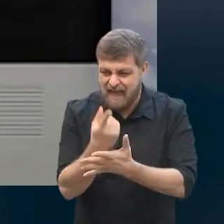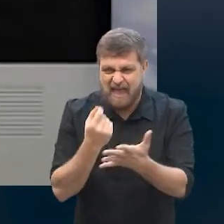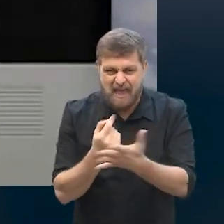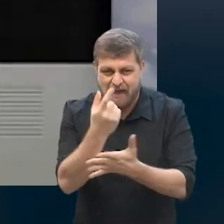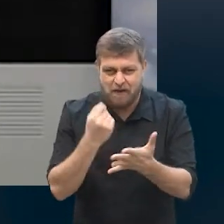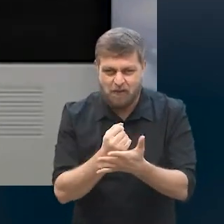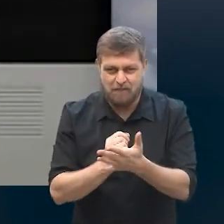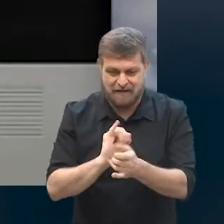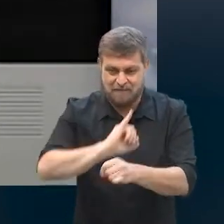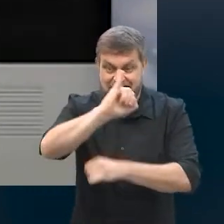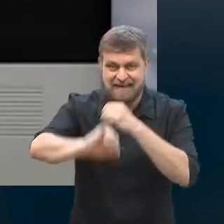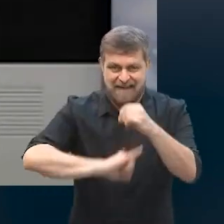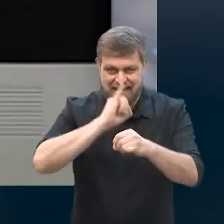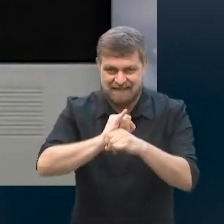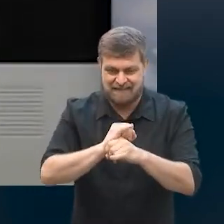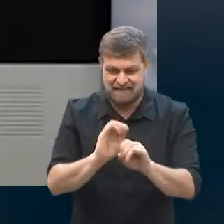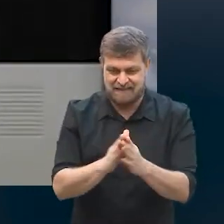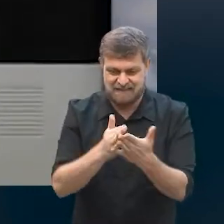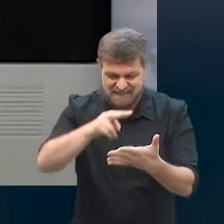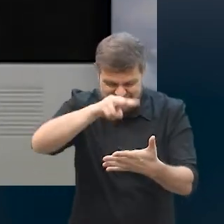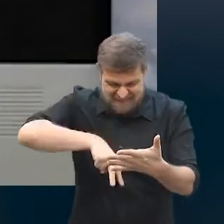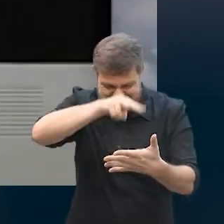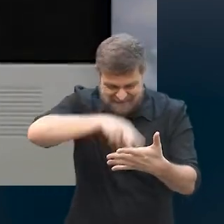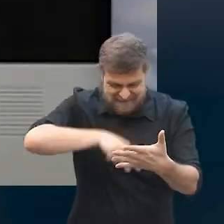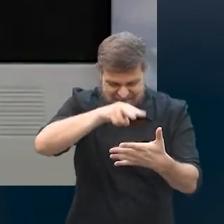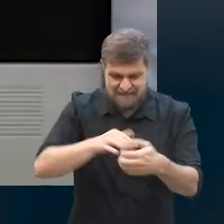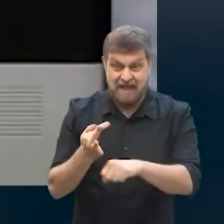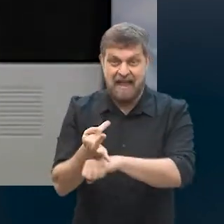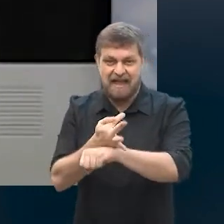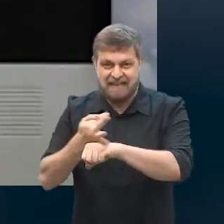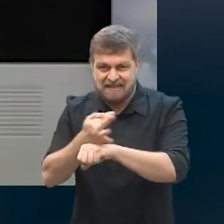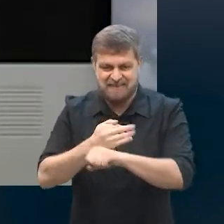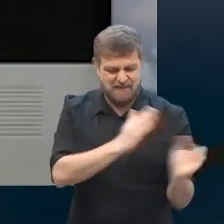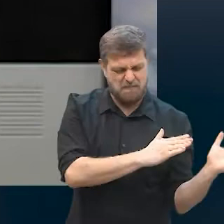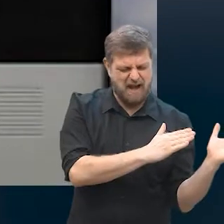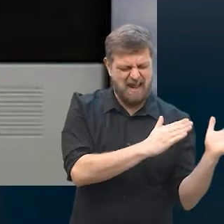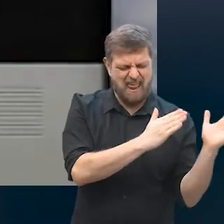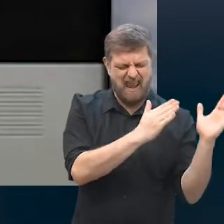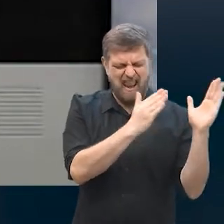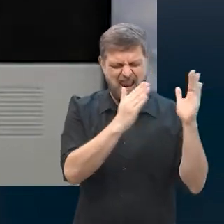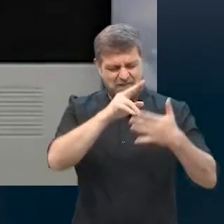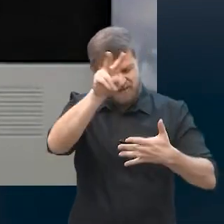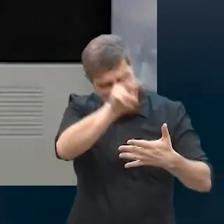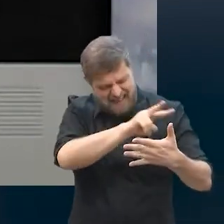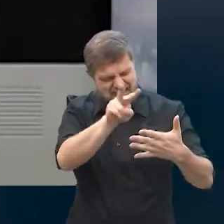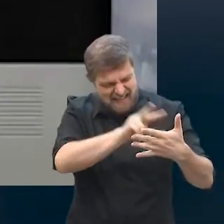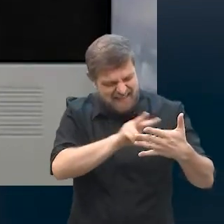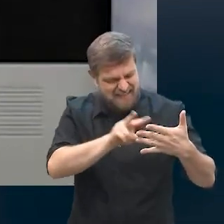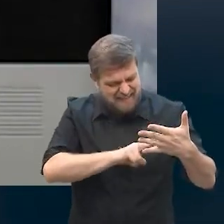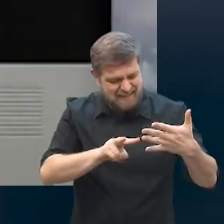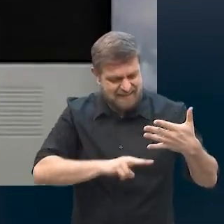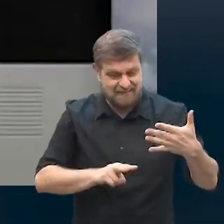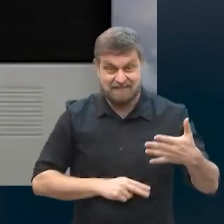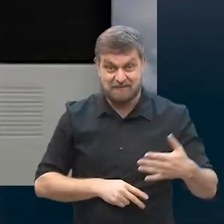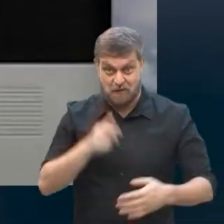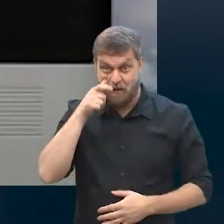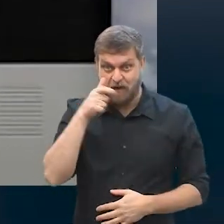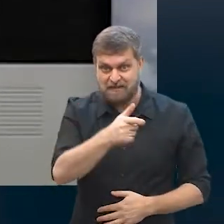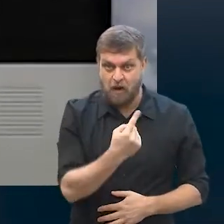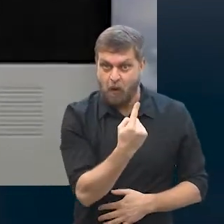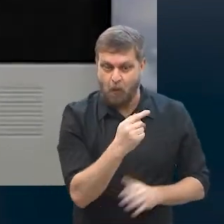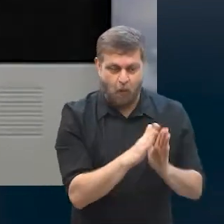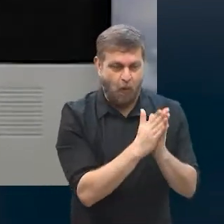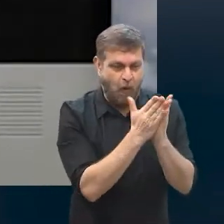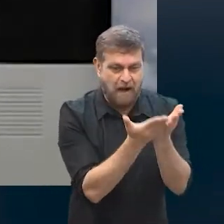a 300 livros. E eu passei umas férias lendo todos esses livros. Foi interessante até, porque assim, você lê um